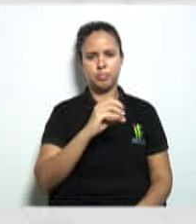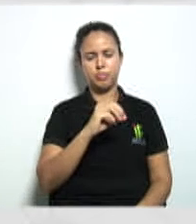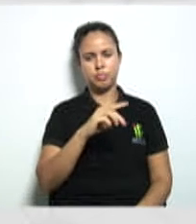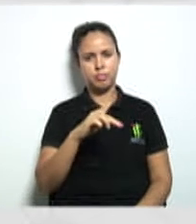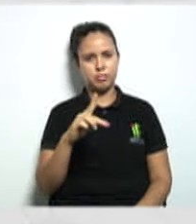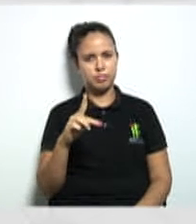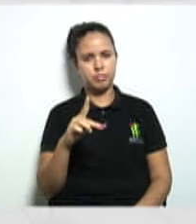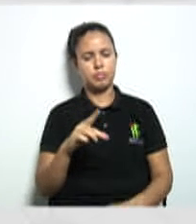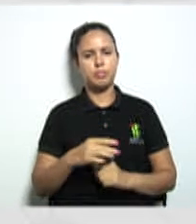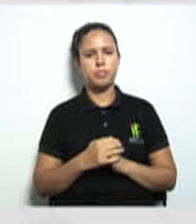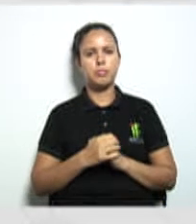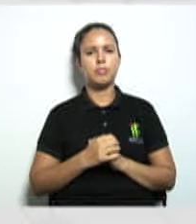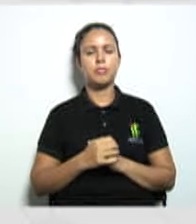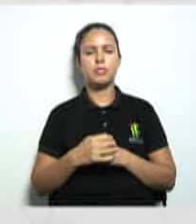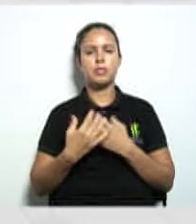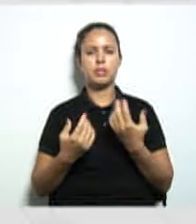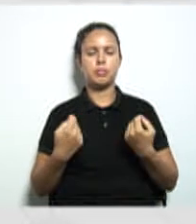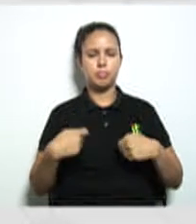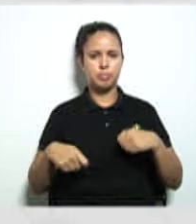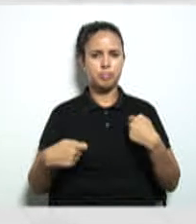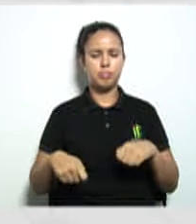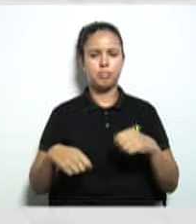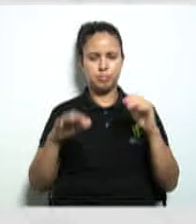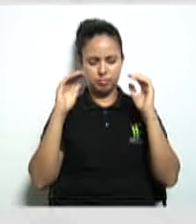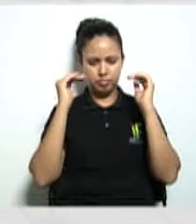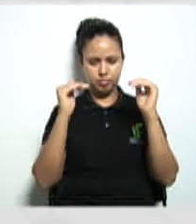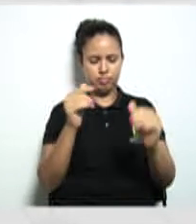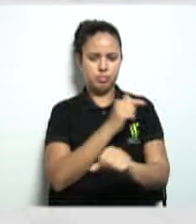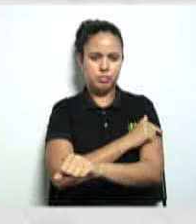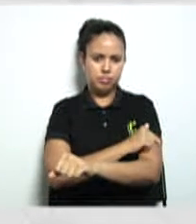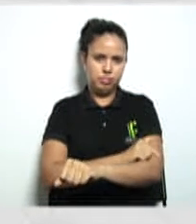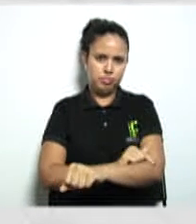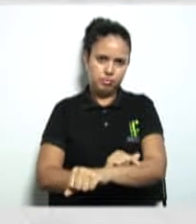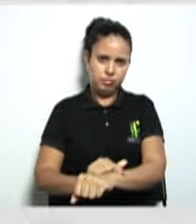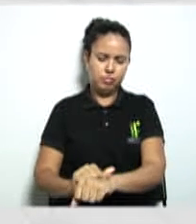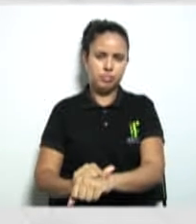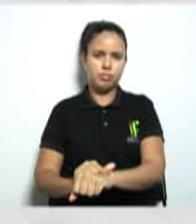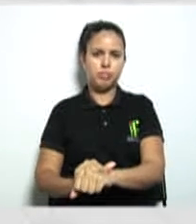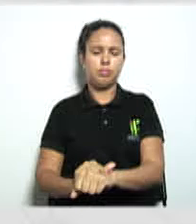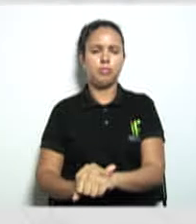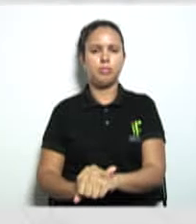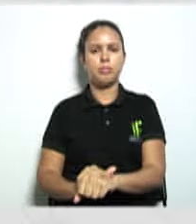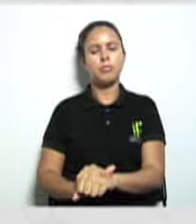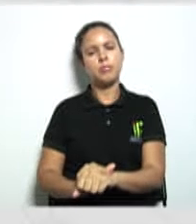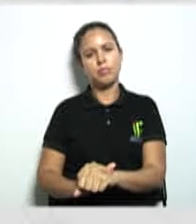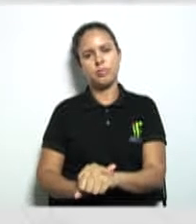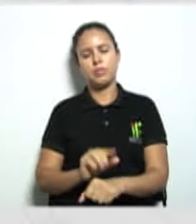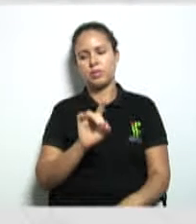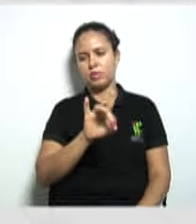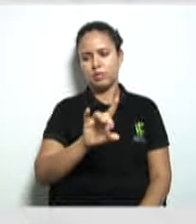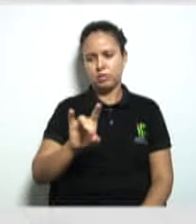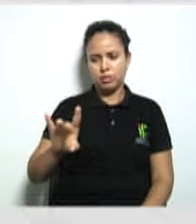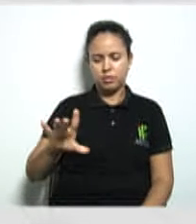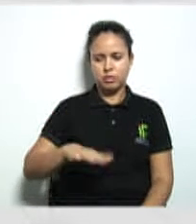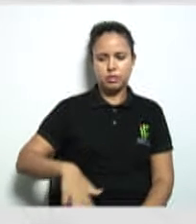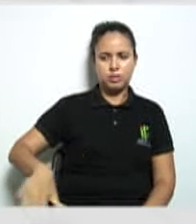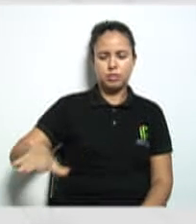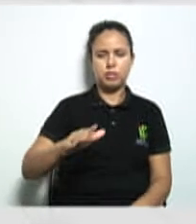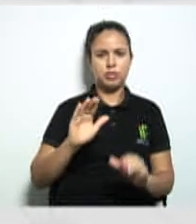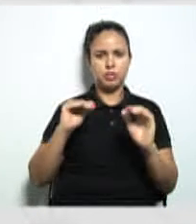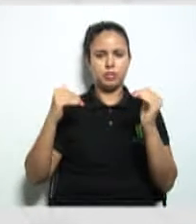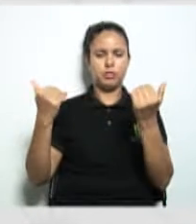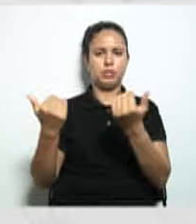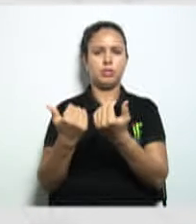Então, para a criação, deve-se respeitar essa peculiaridade sociais e vocação econômica. O que